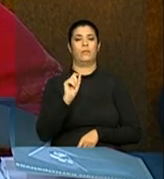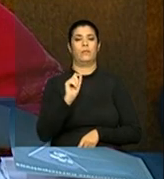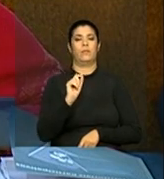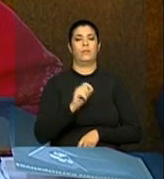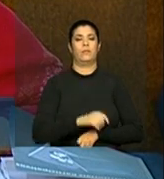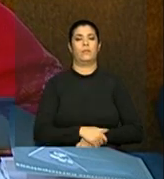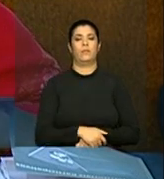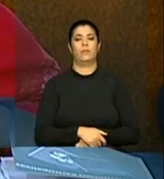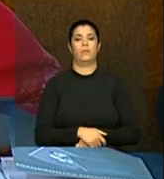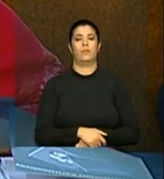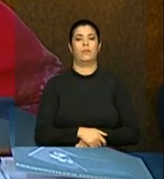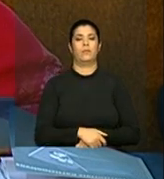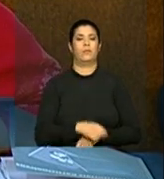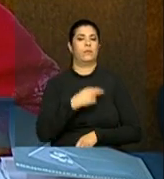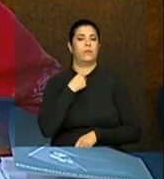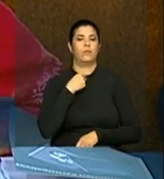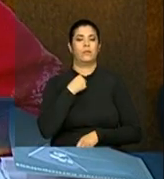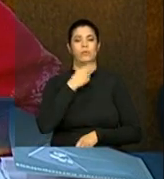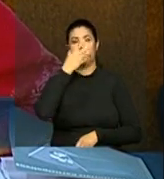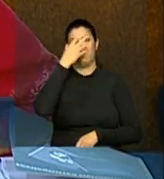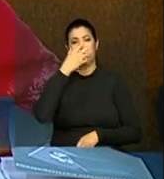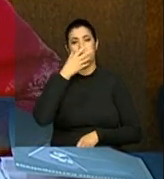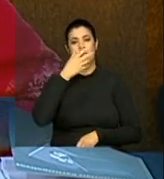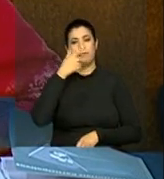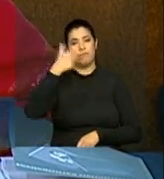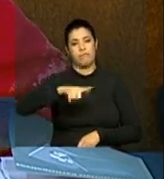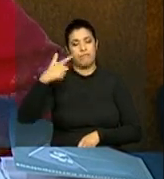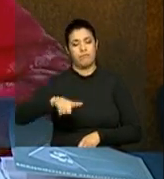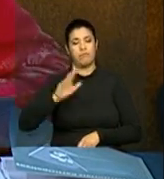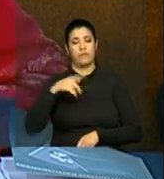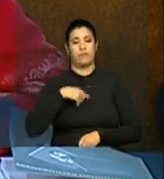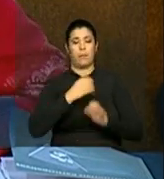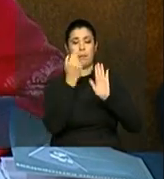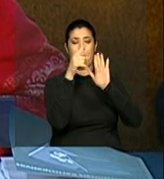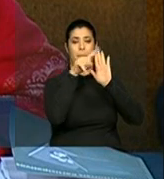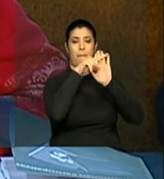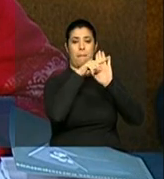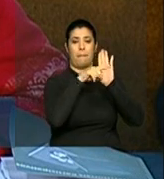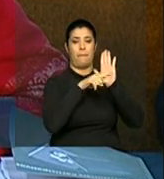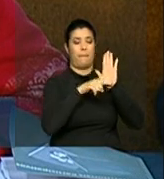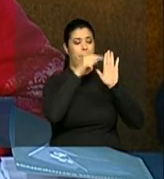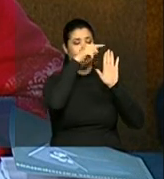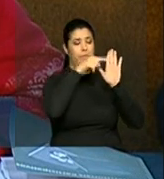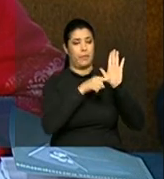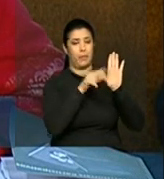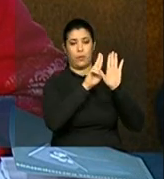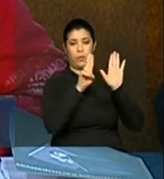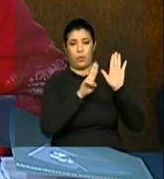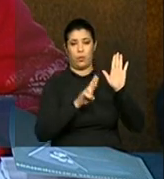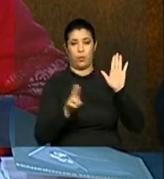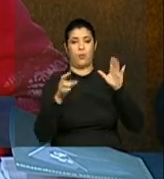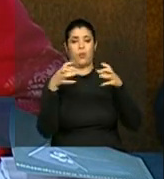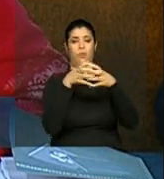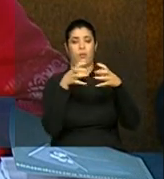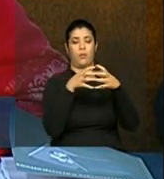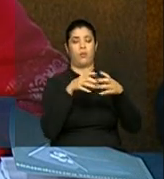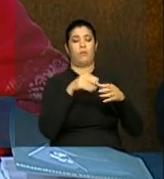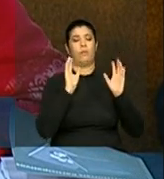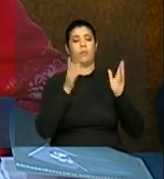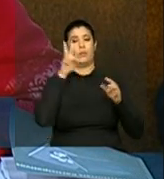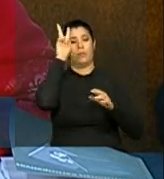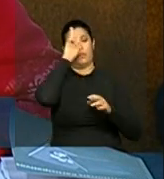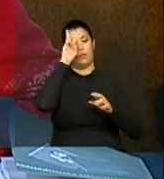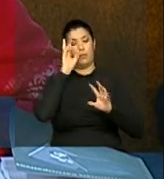e eu não vou repetir os que eles estão escrito, mas são pautas de todas nós. E eu quero aqui